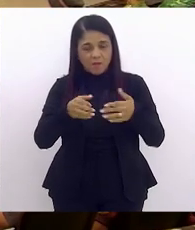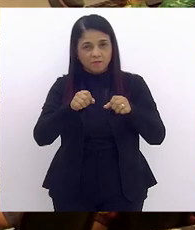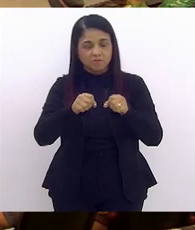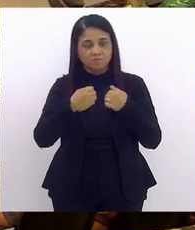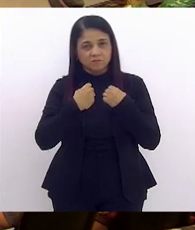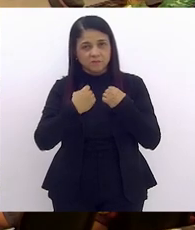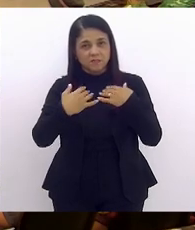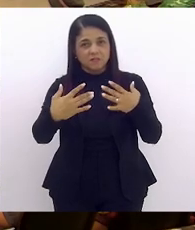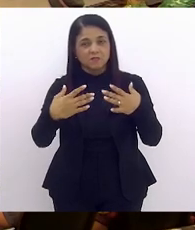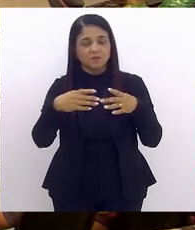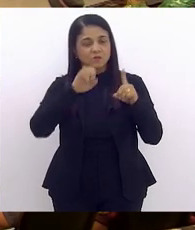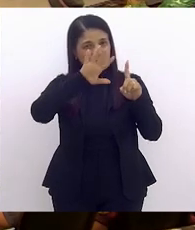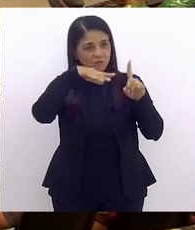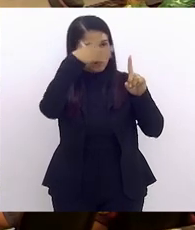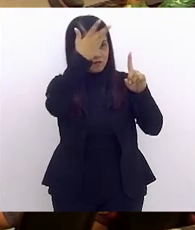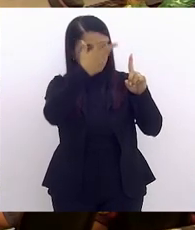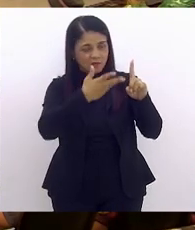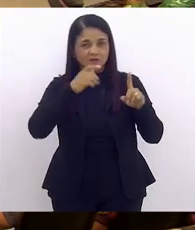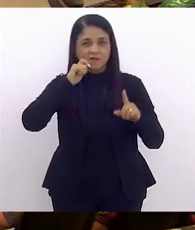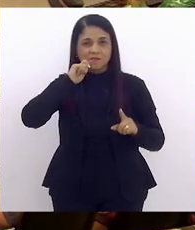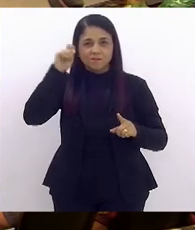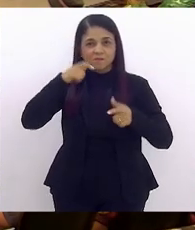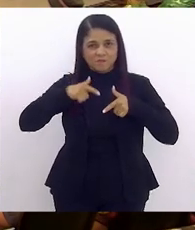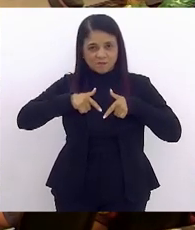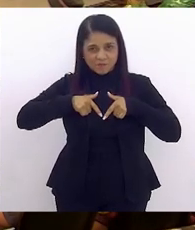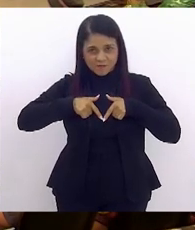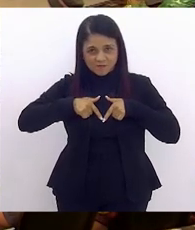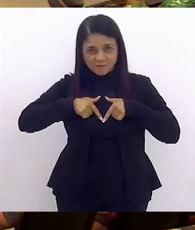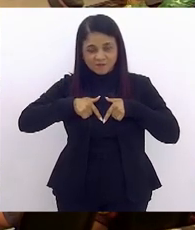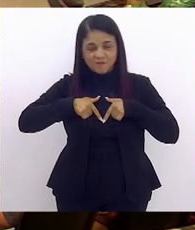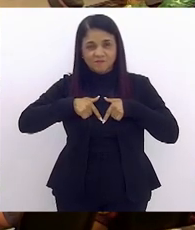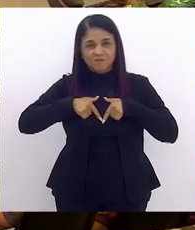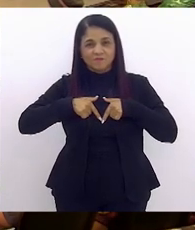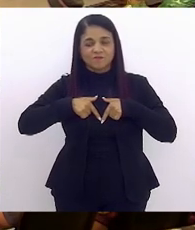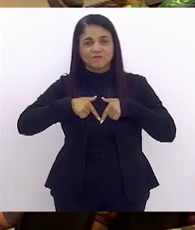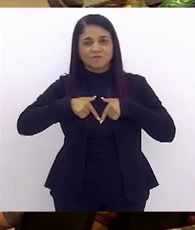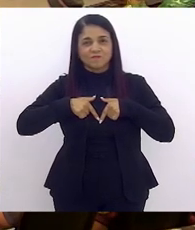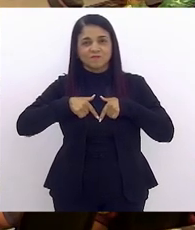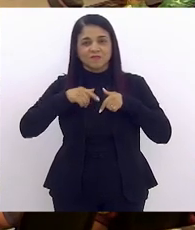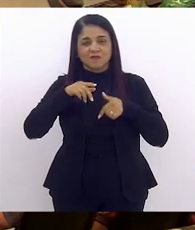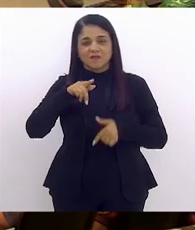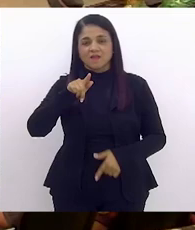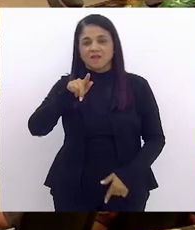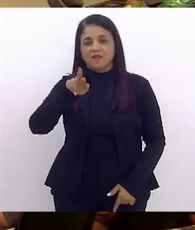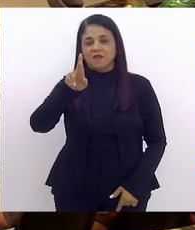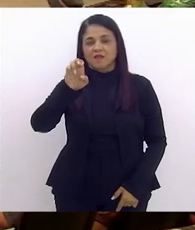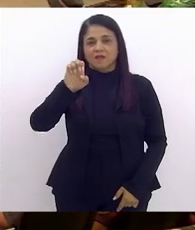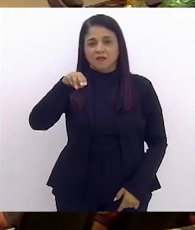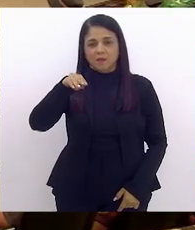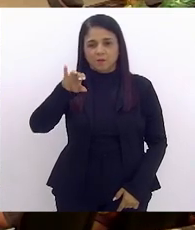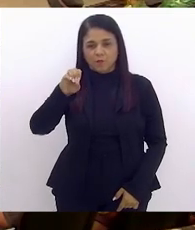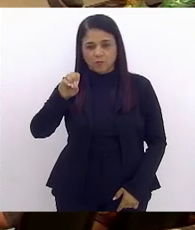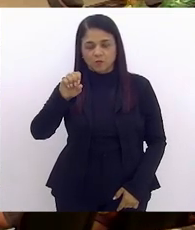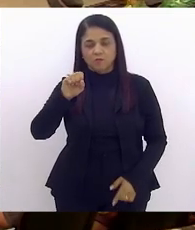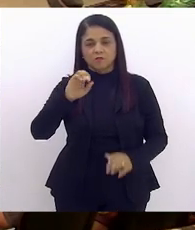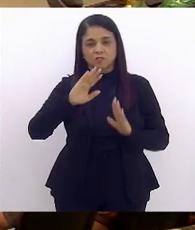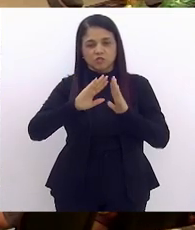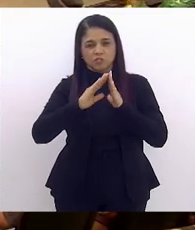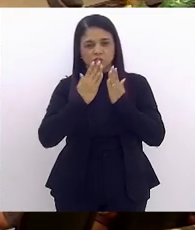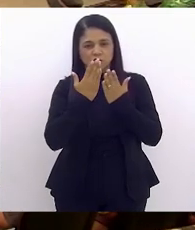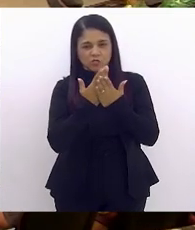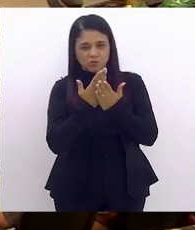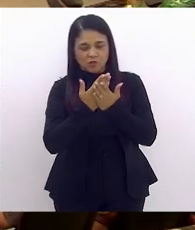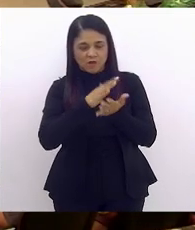medalha Tiradentes ao grande benemérito do Grêmio Recreativo Escola de Samba Império Serrano